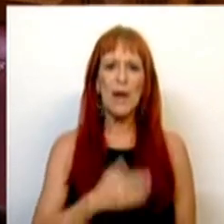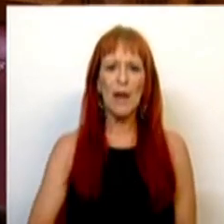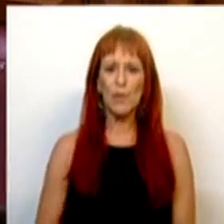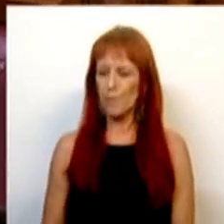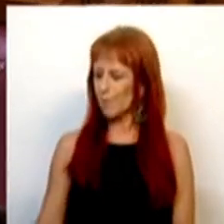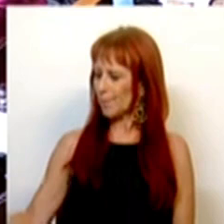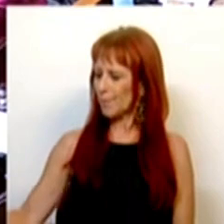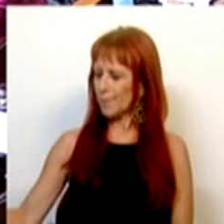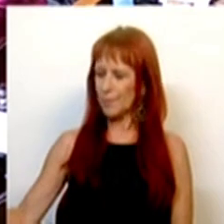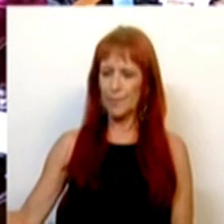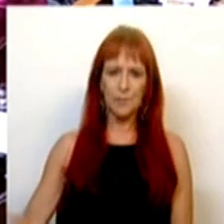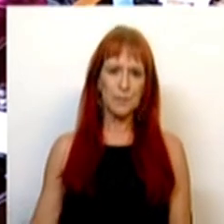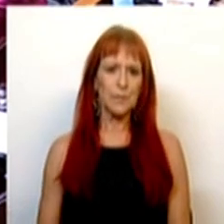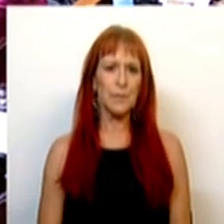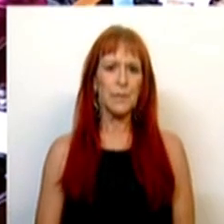obrigada.